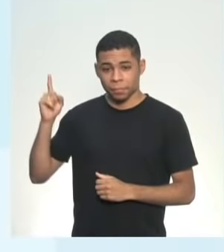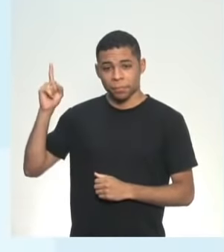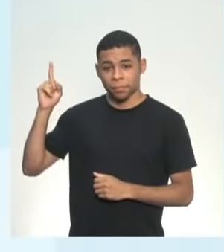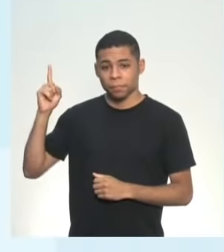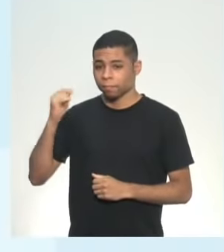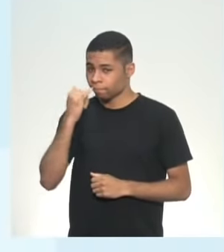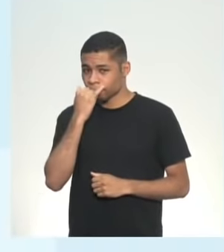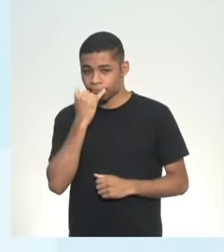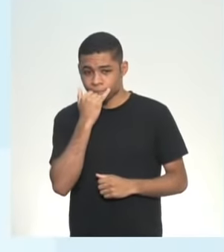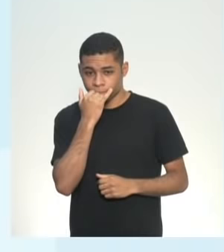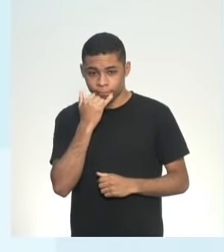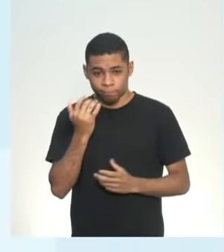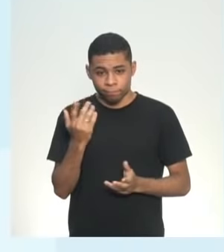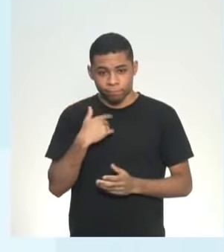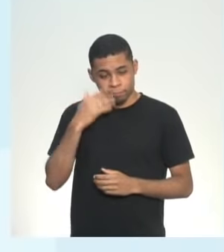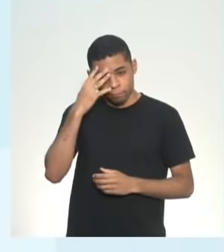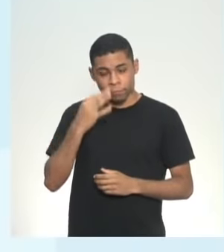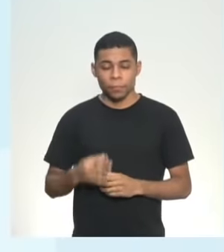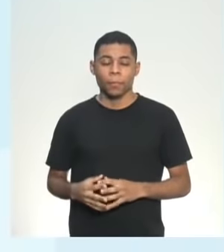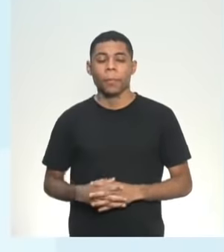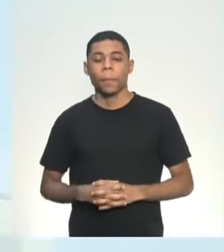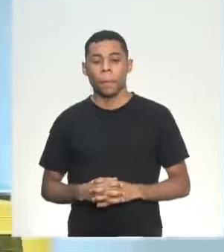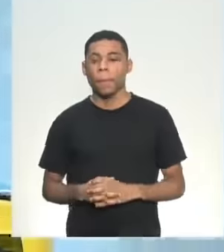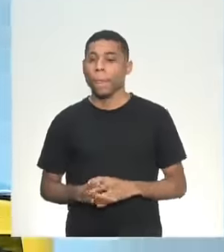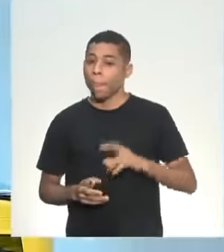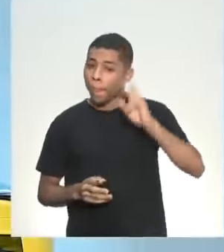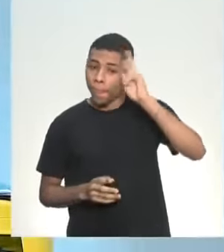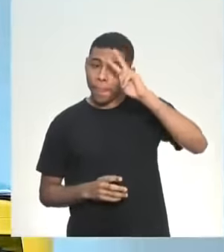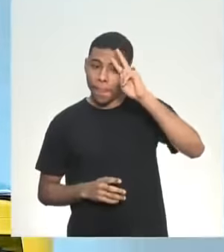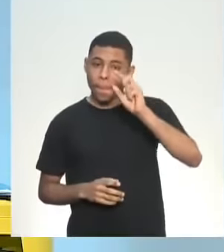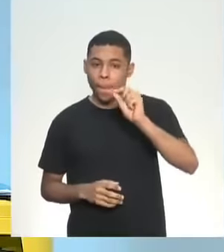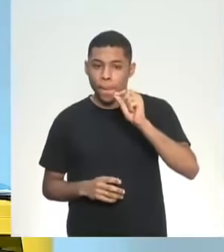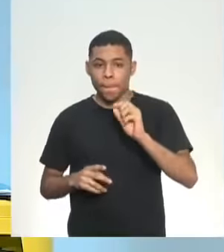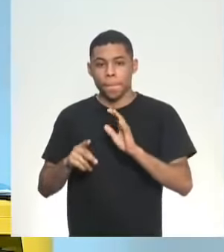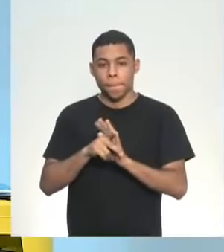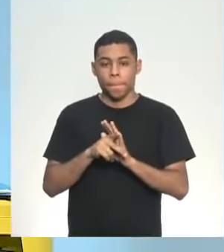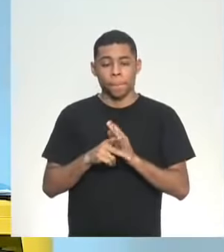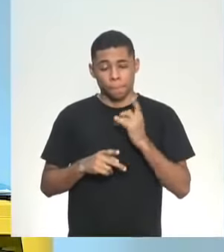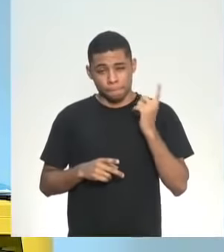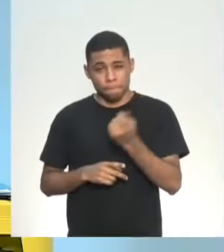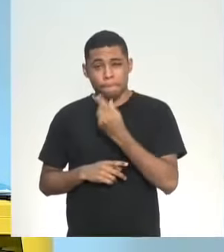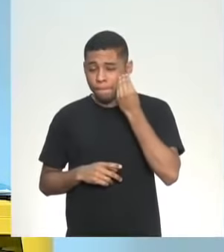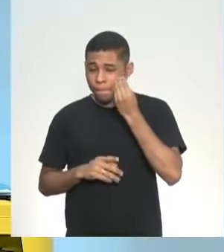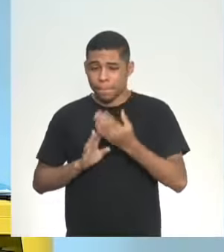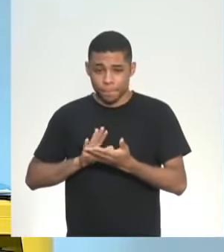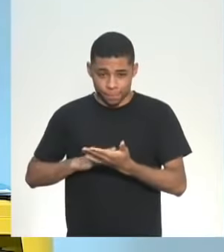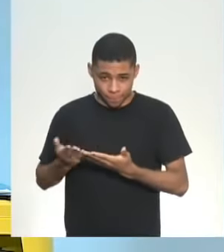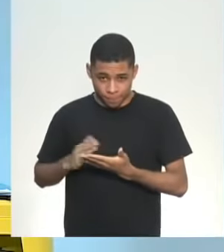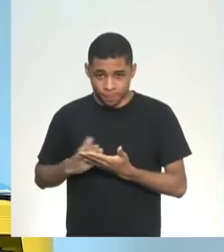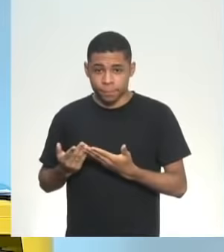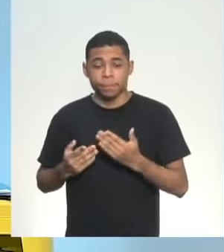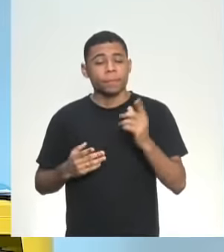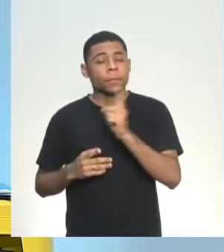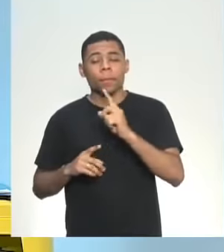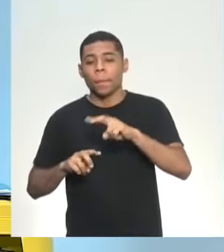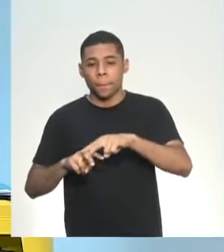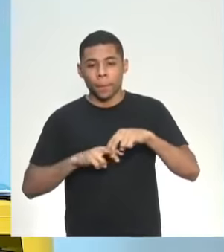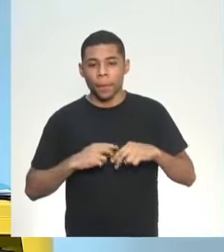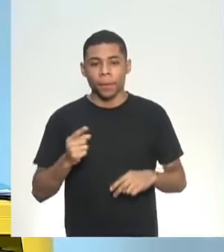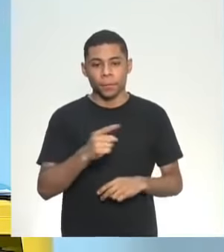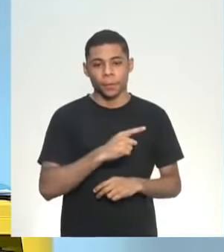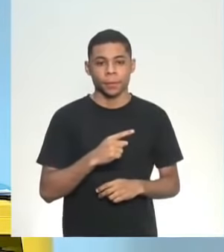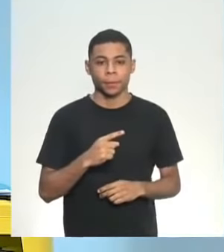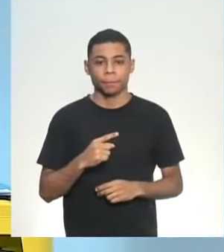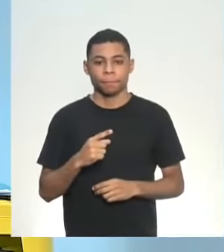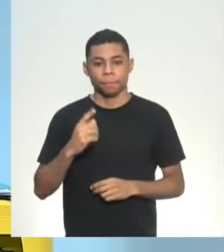eu não entendi lembrando o pessoal do médio que a gente faz a tradução não porque a gente